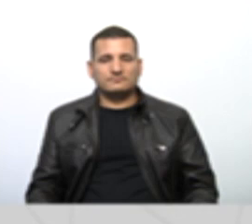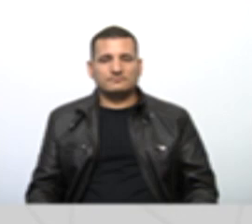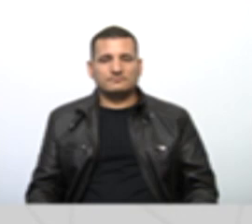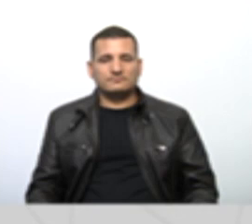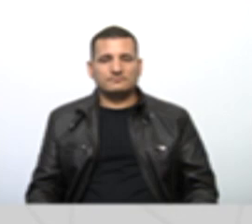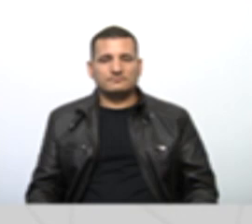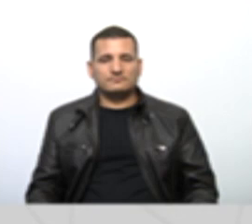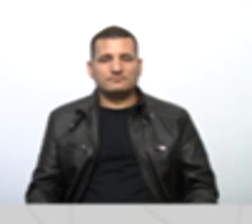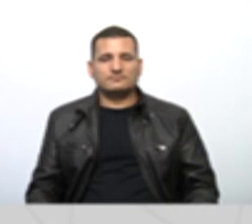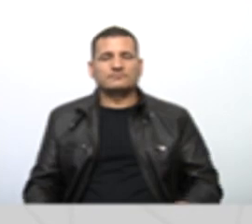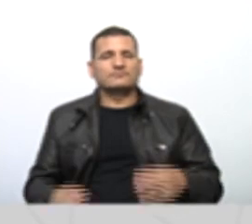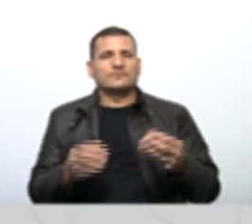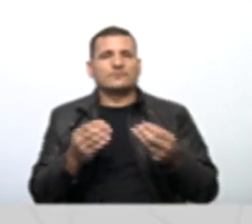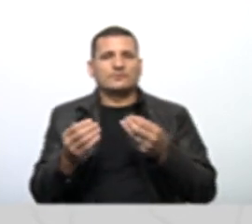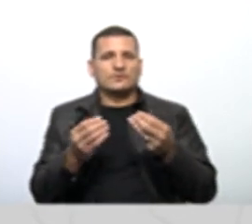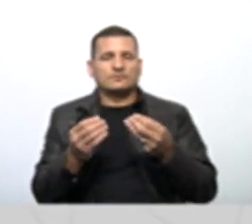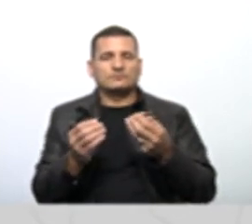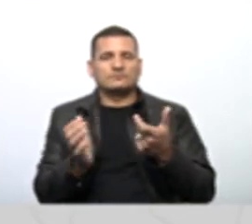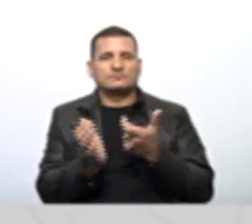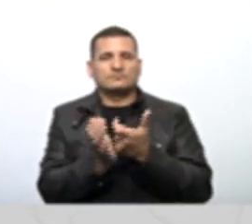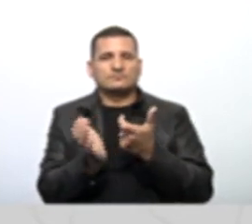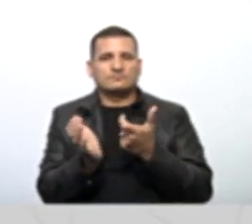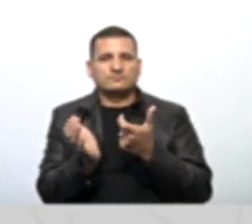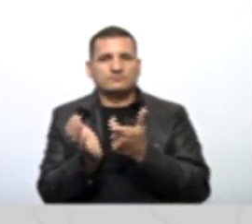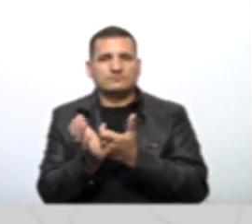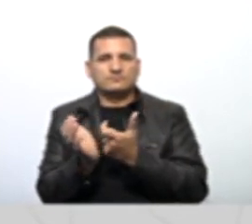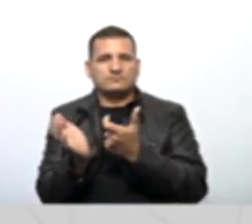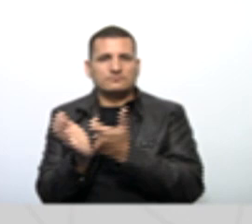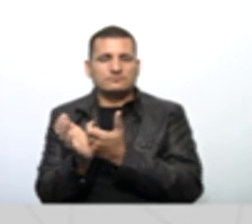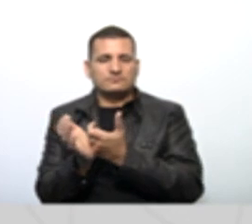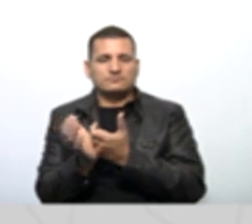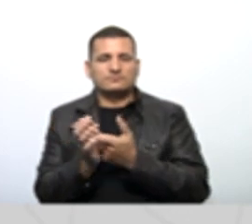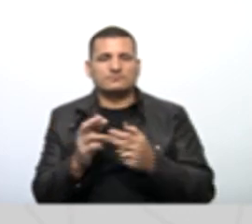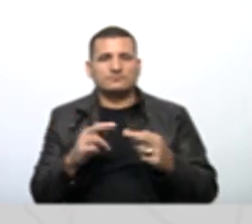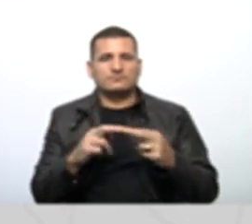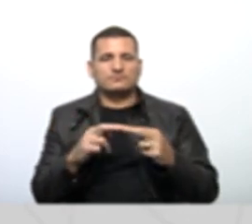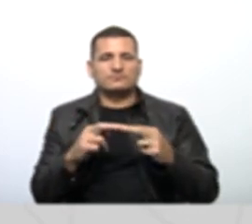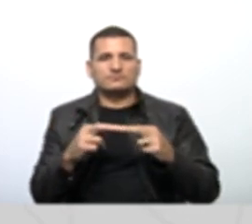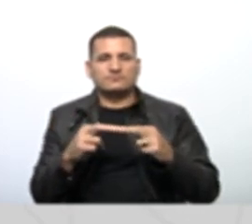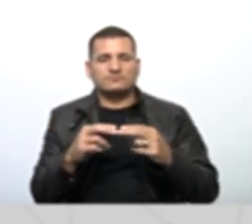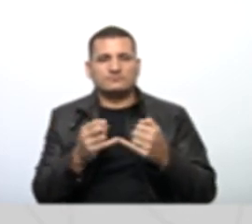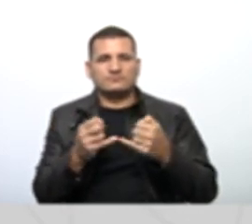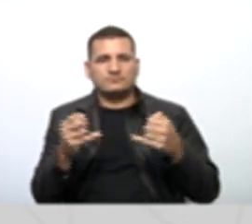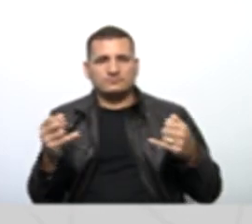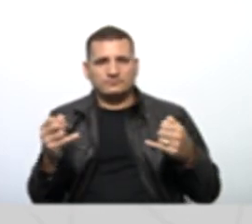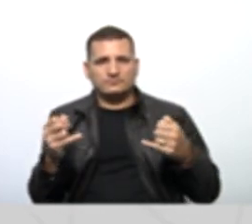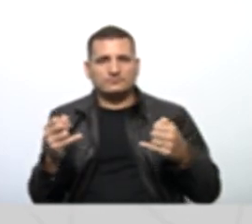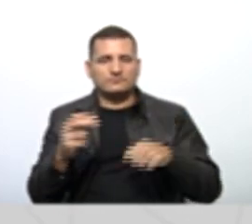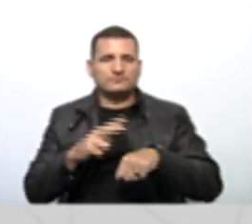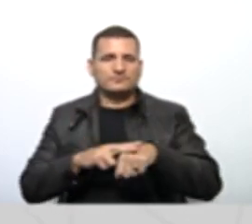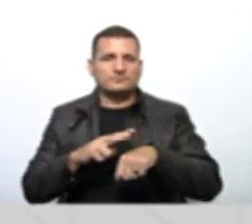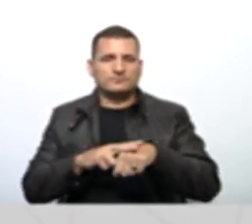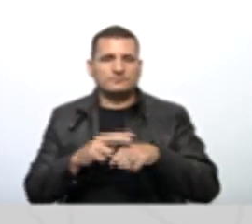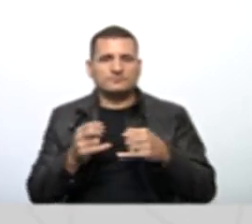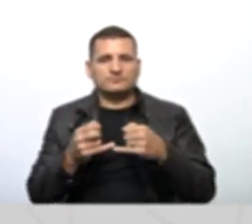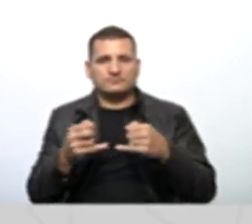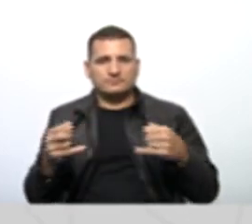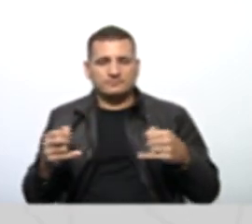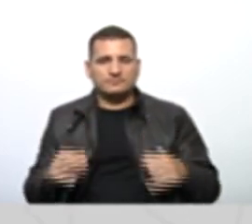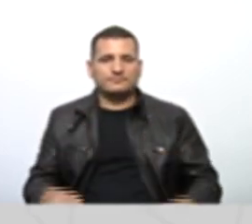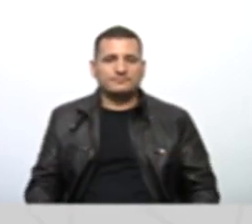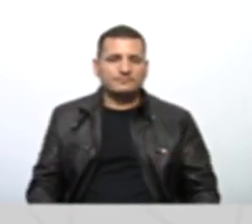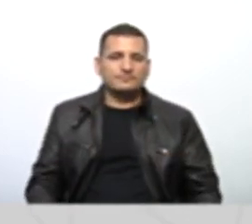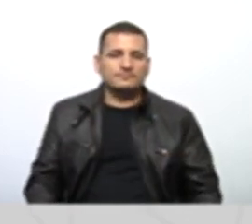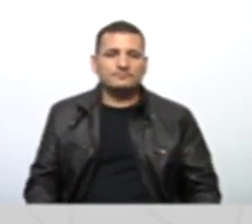como se classificam as fibras óticas como é que foi a participação aí pessoal achou os alunos aqui na zona